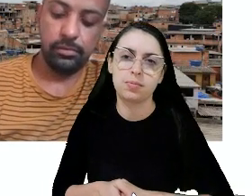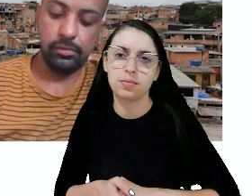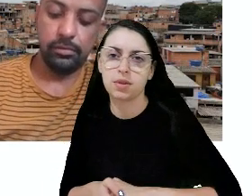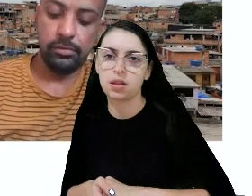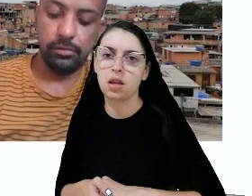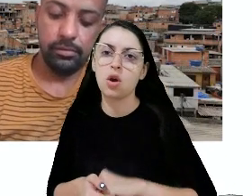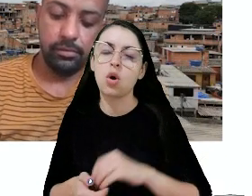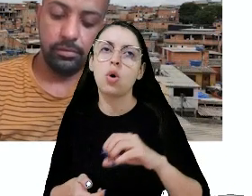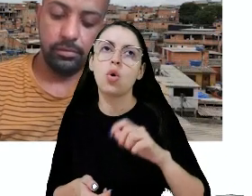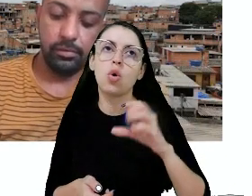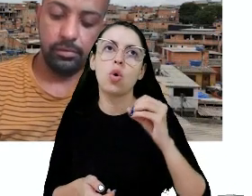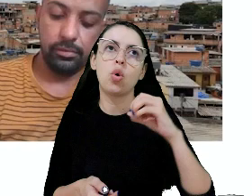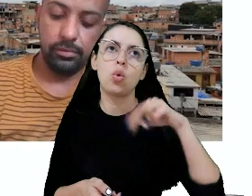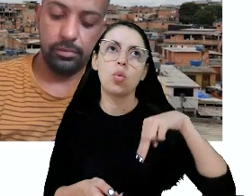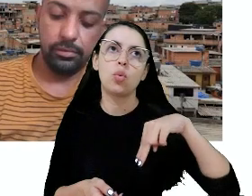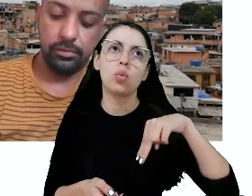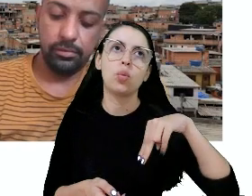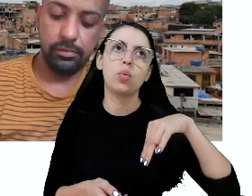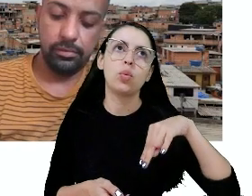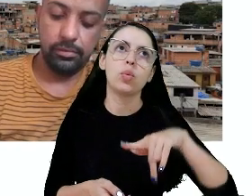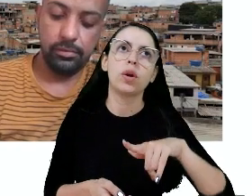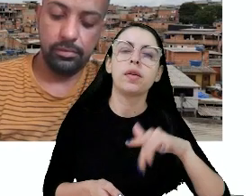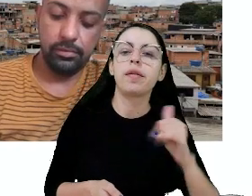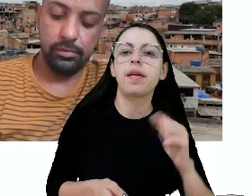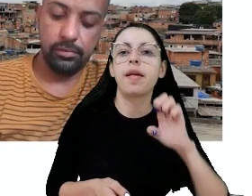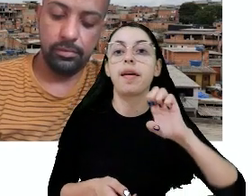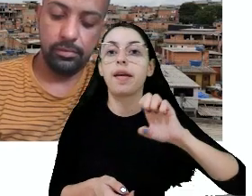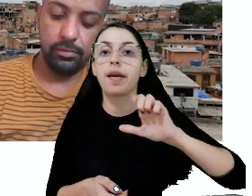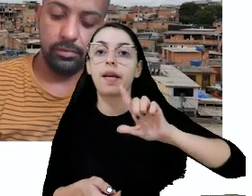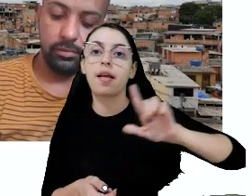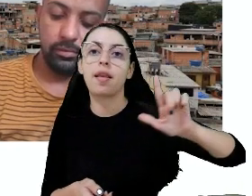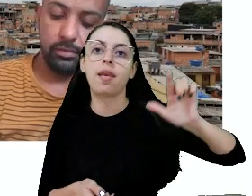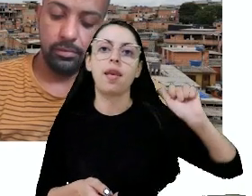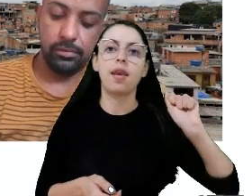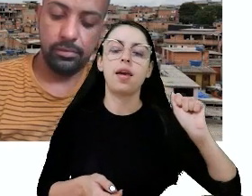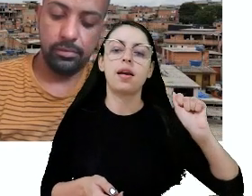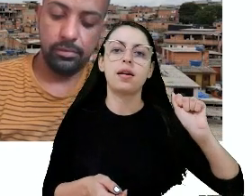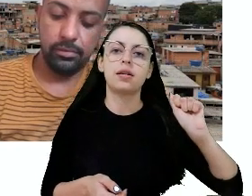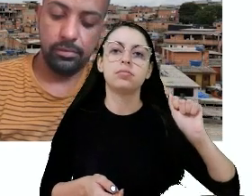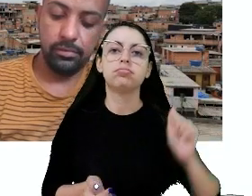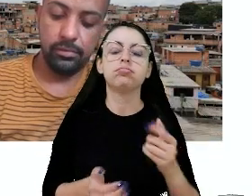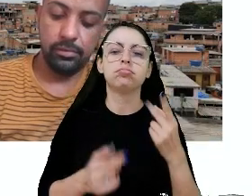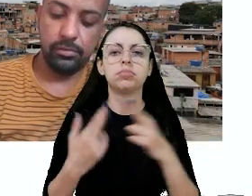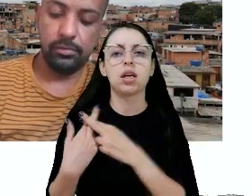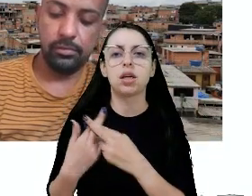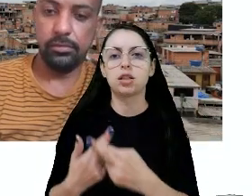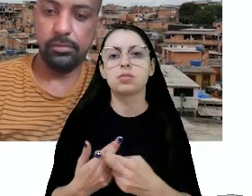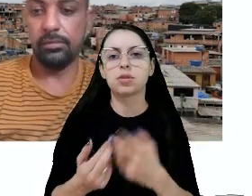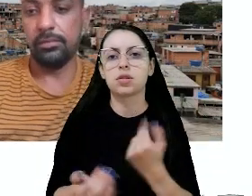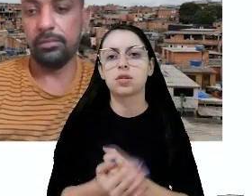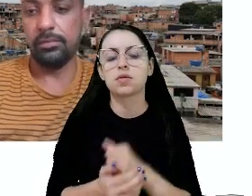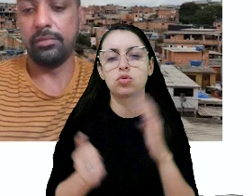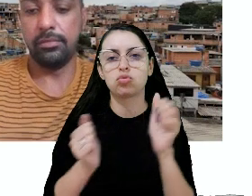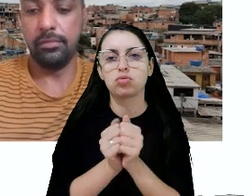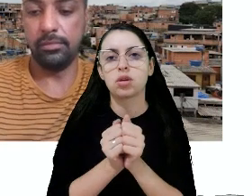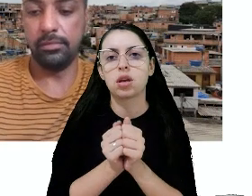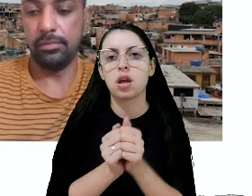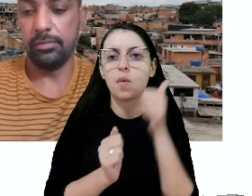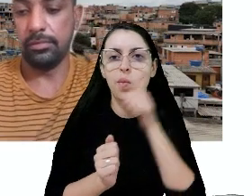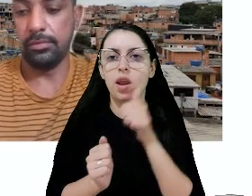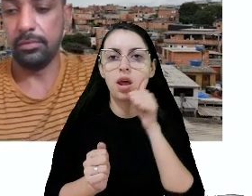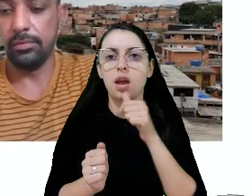jurídico da ONG Ela, com H e 2 Ls, É membro da Comissão da